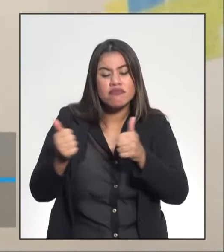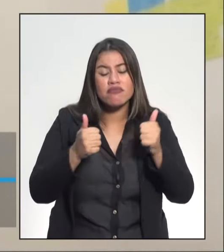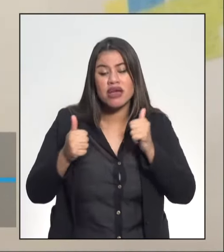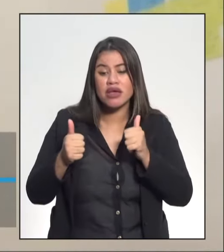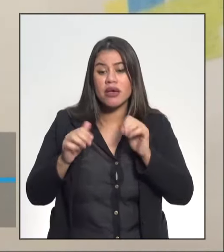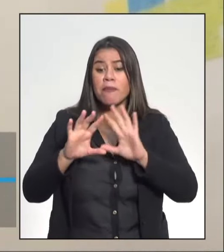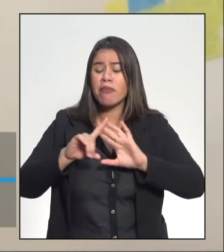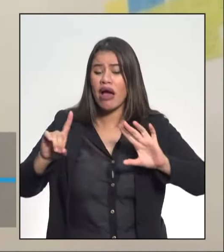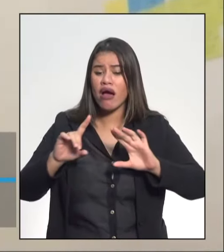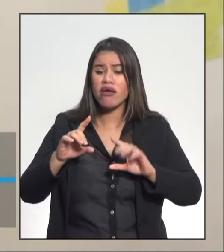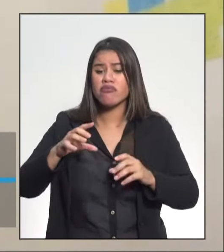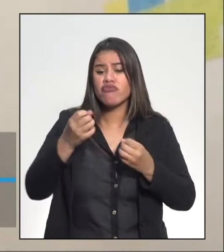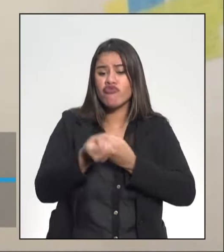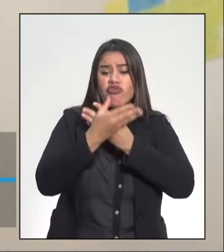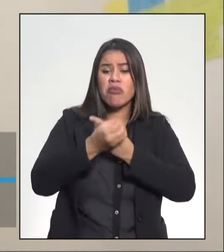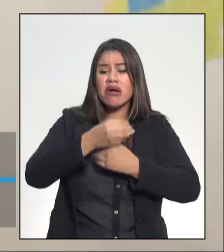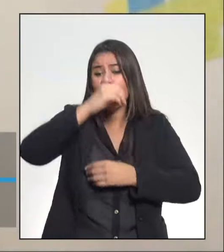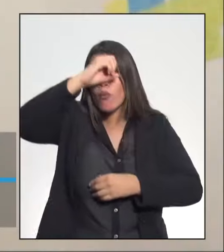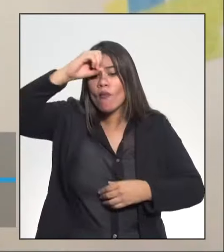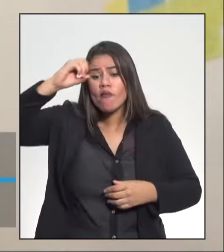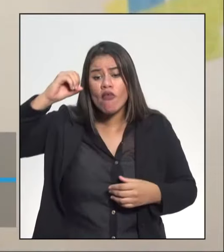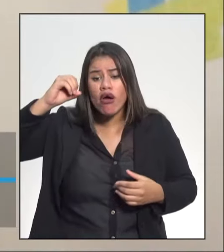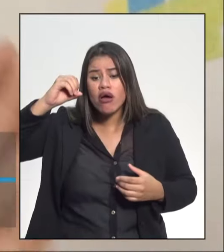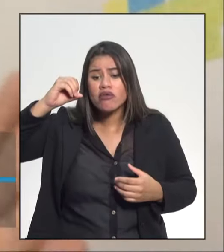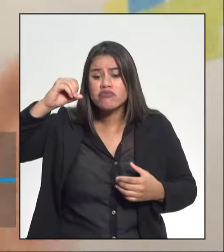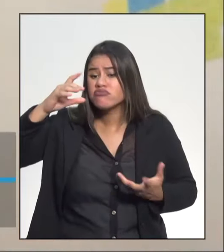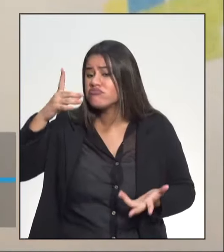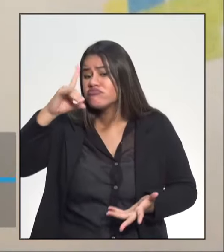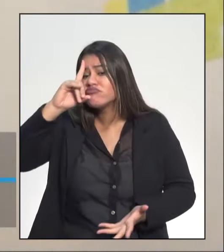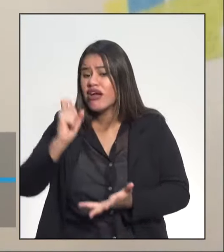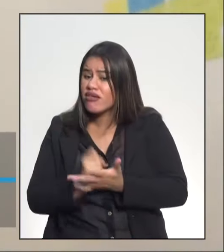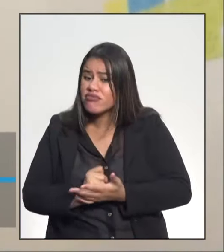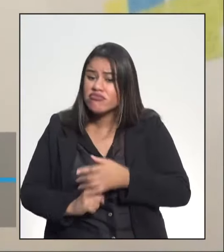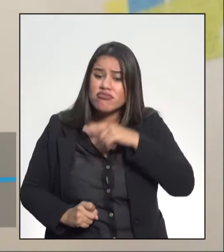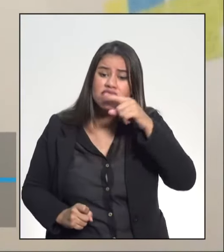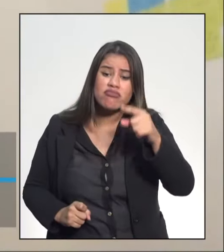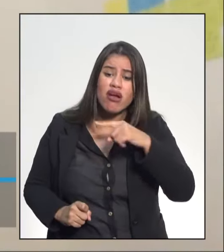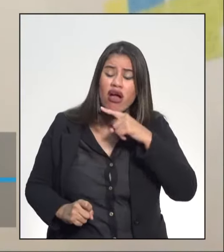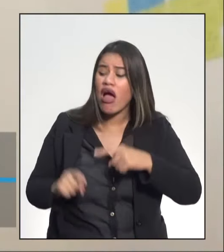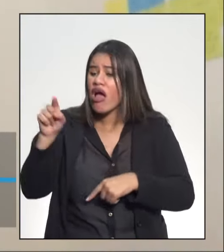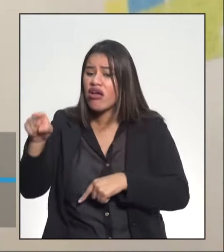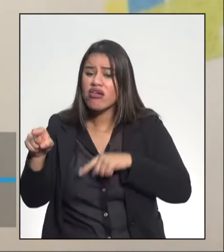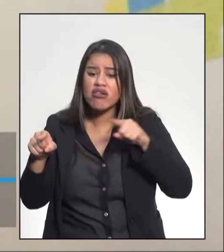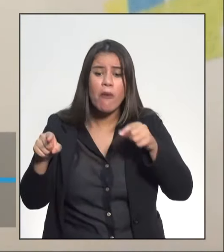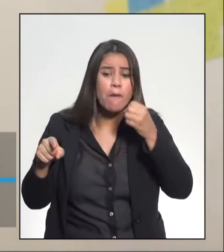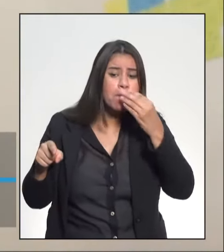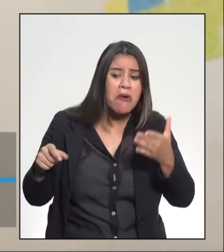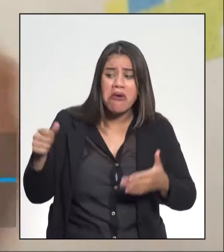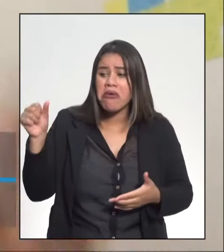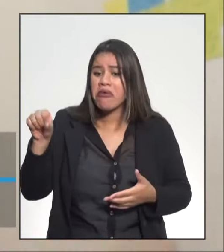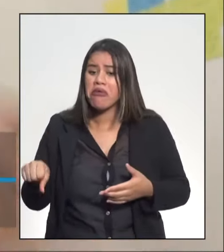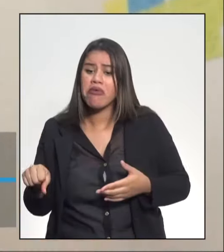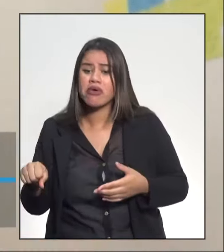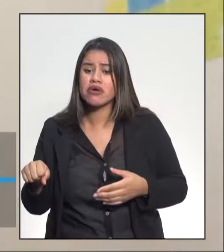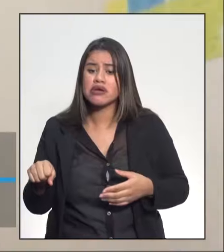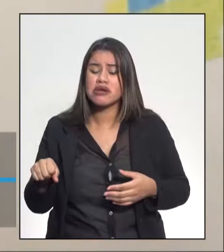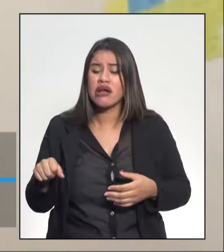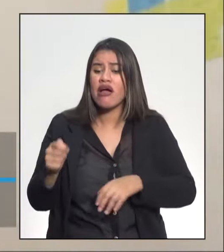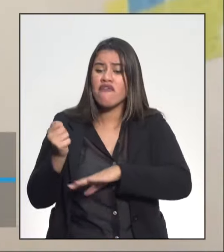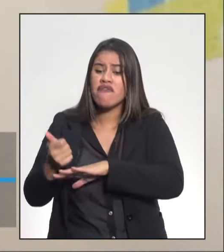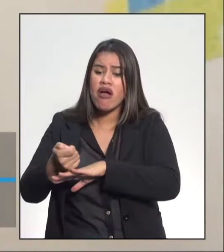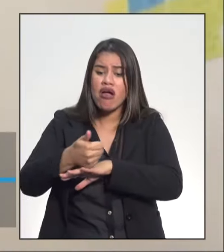como eu vou discernir o que é mais adequado, o que é menos adequado? Como eu vou discernir uma fake news do que não é uma